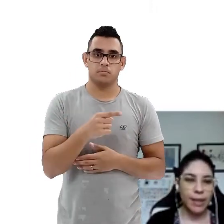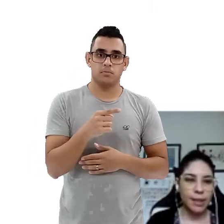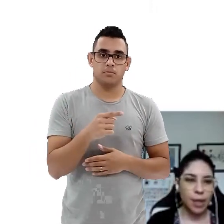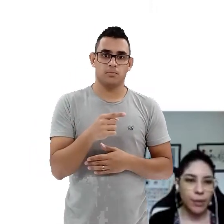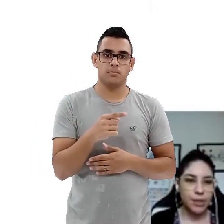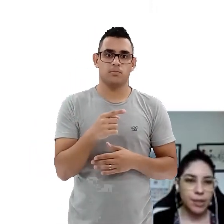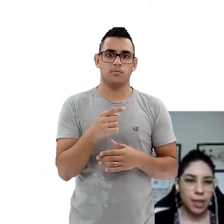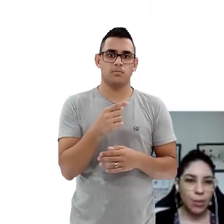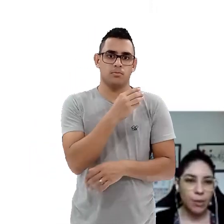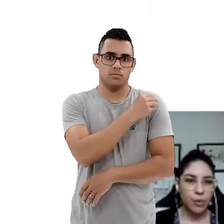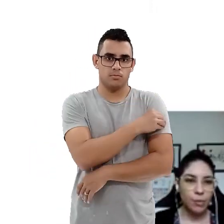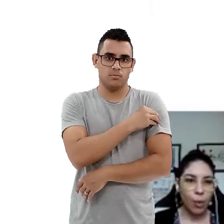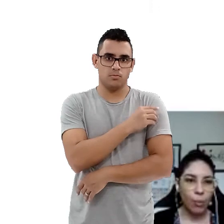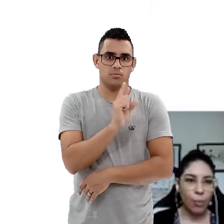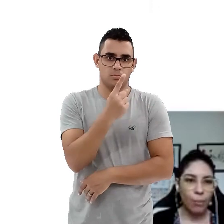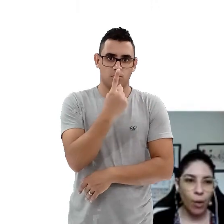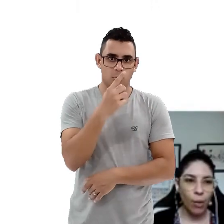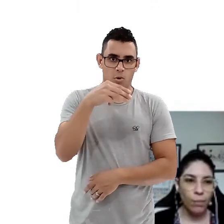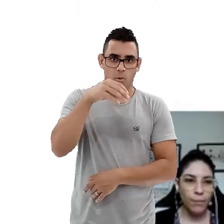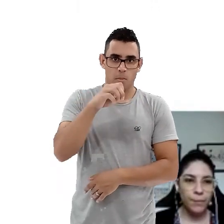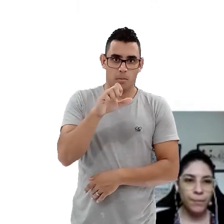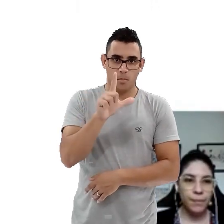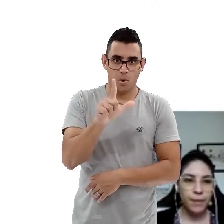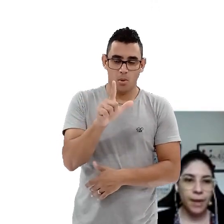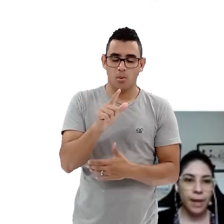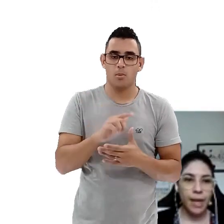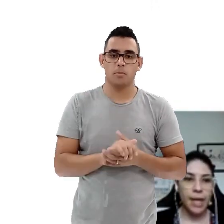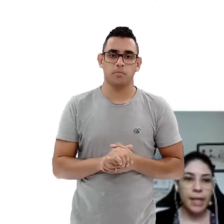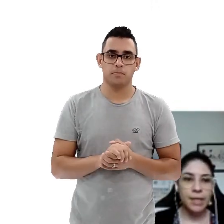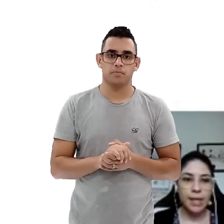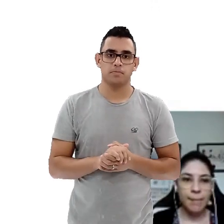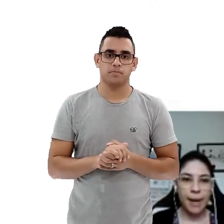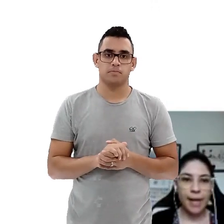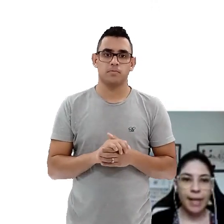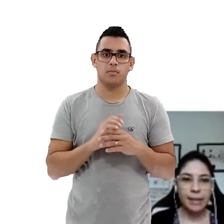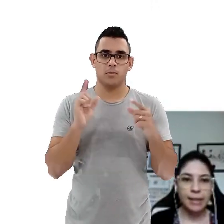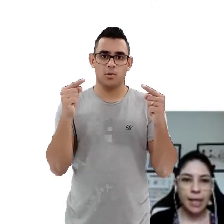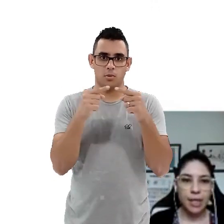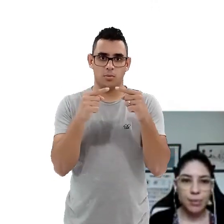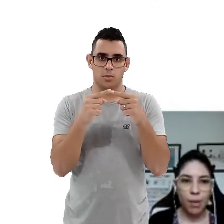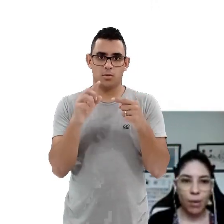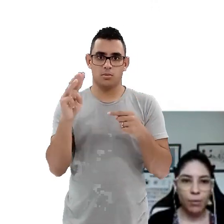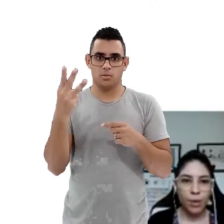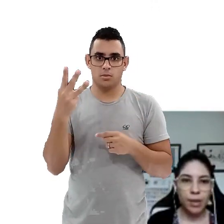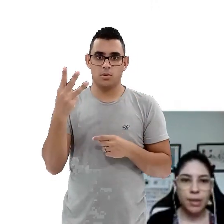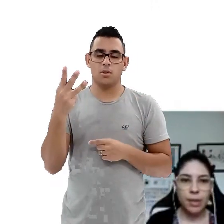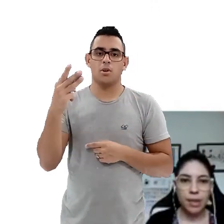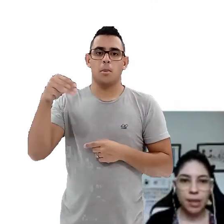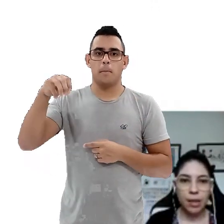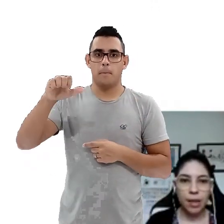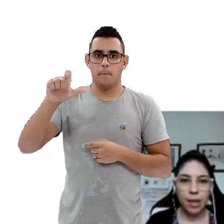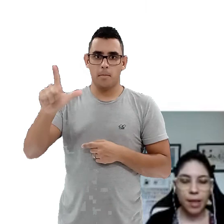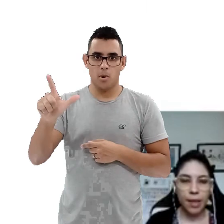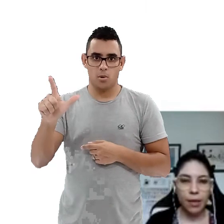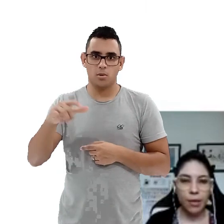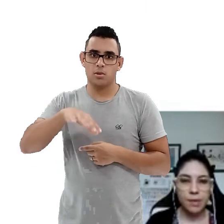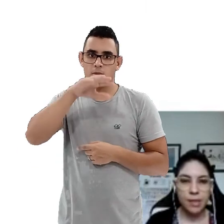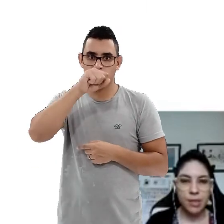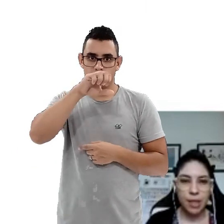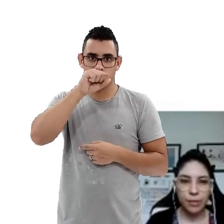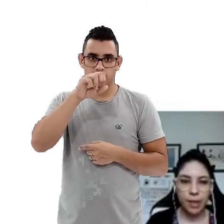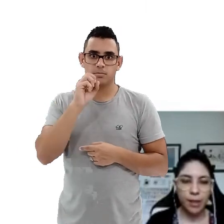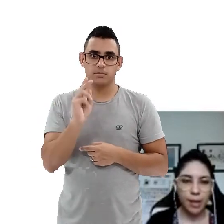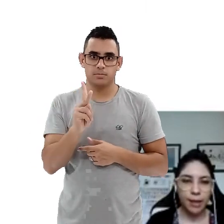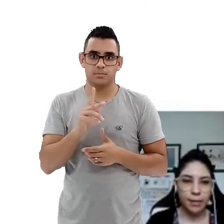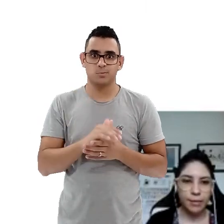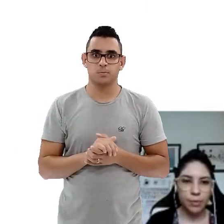no etanol a gente tem quantos mol? 1 mol está para 3 mol de